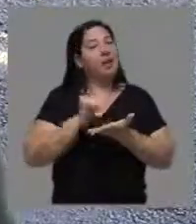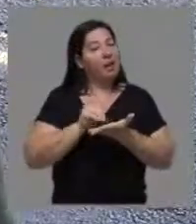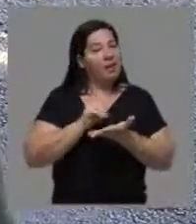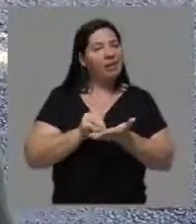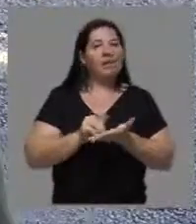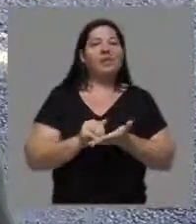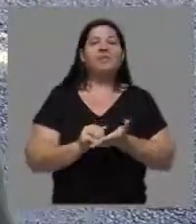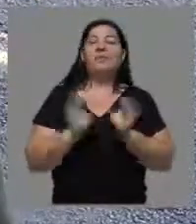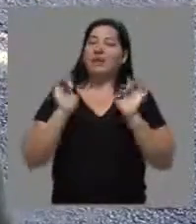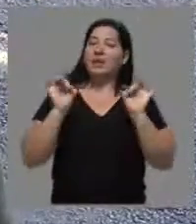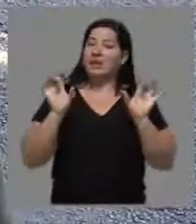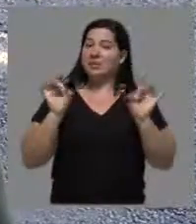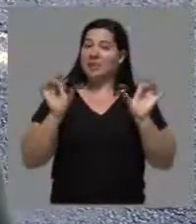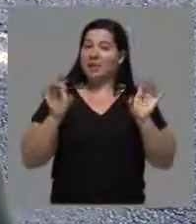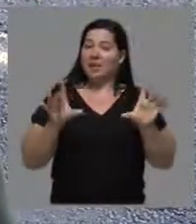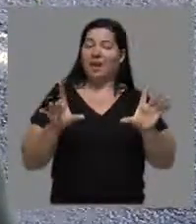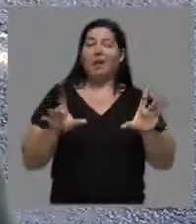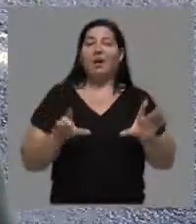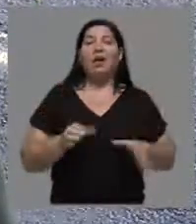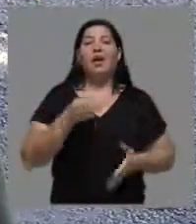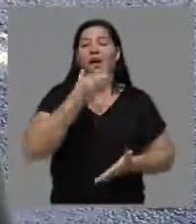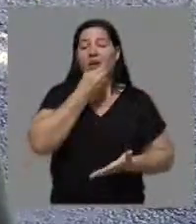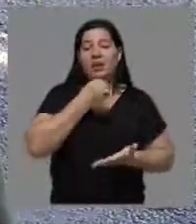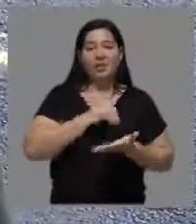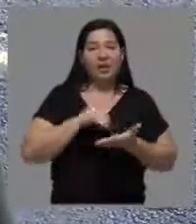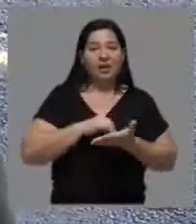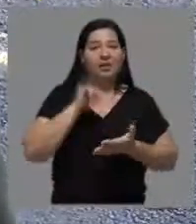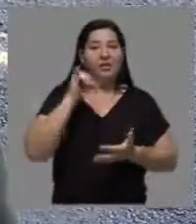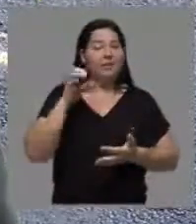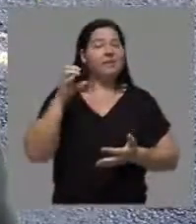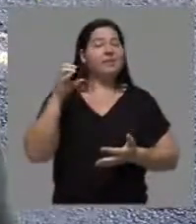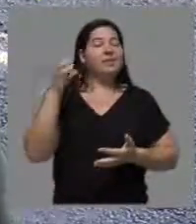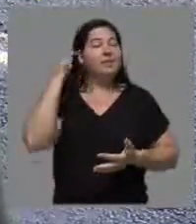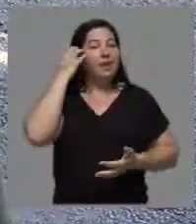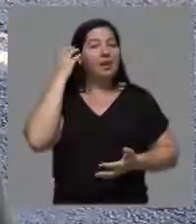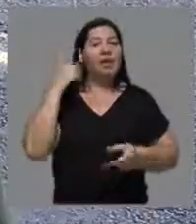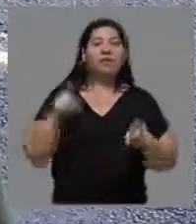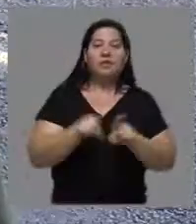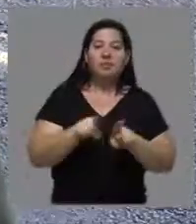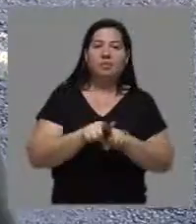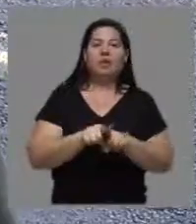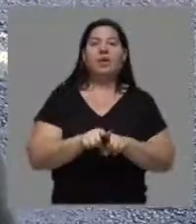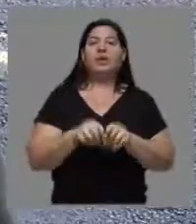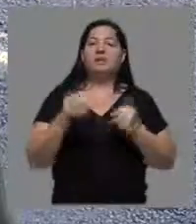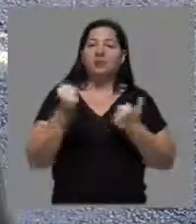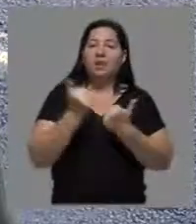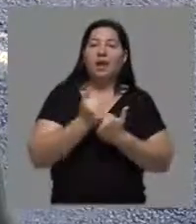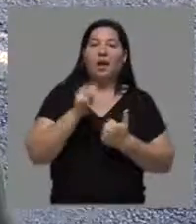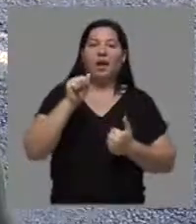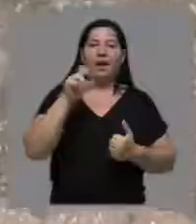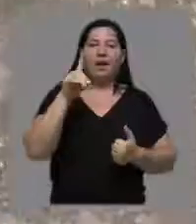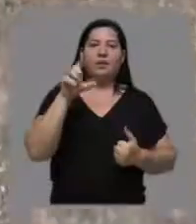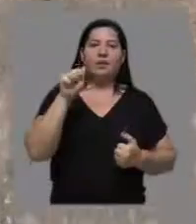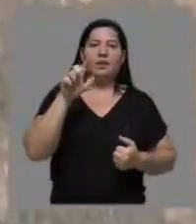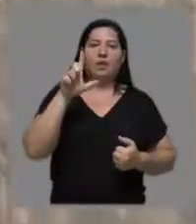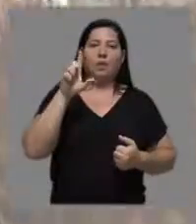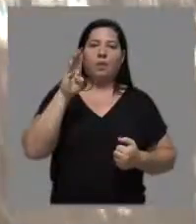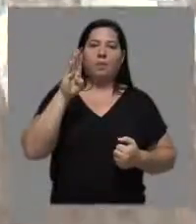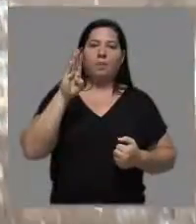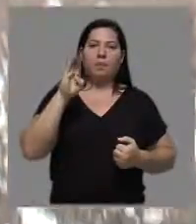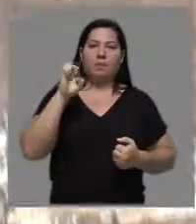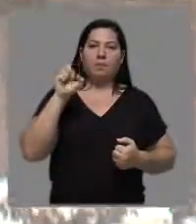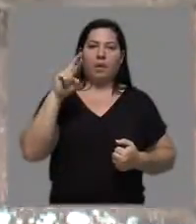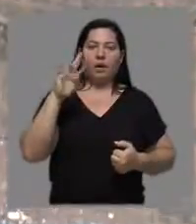em especial ao secretário Inácio, ao seu adjunto Adalberto, pela atenção que tem nos dado nessa questão